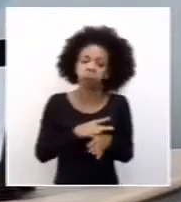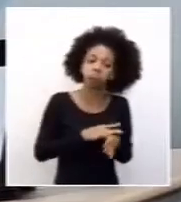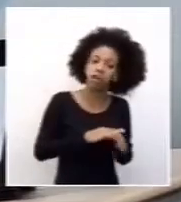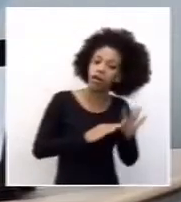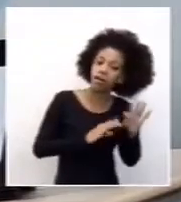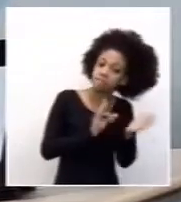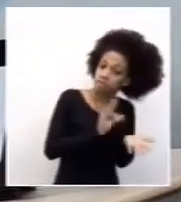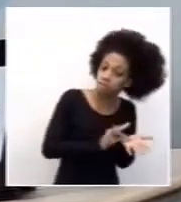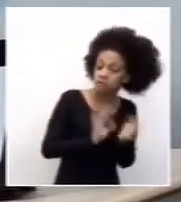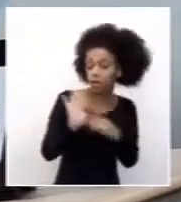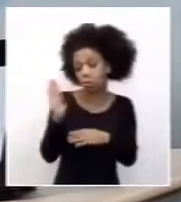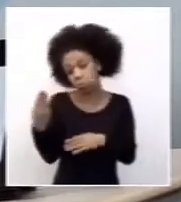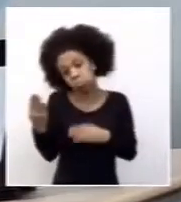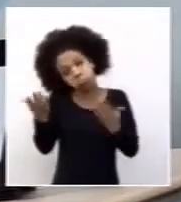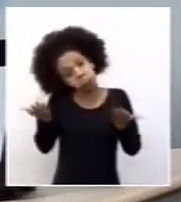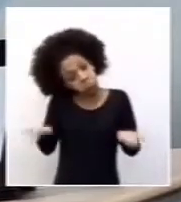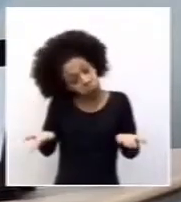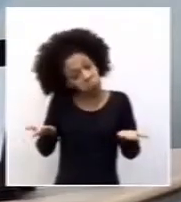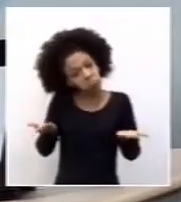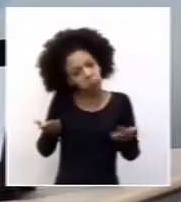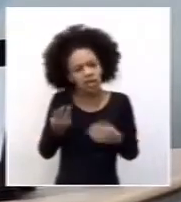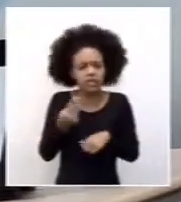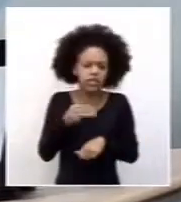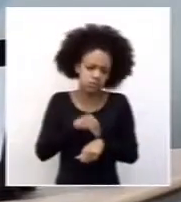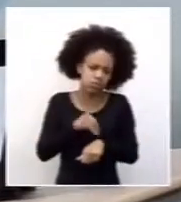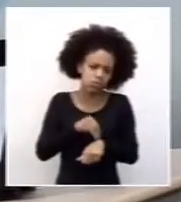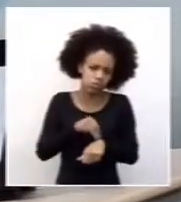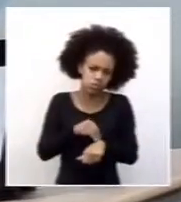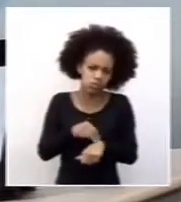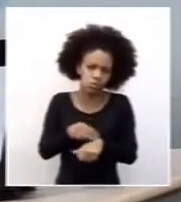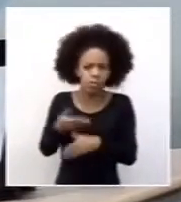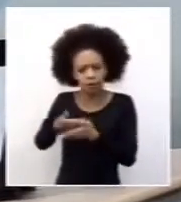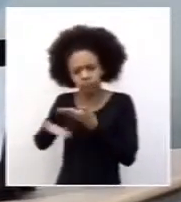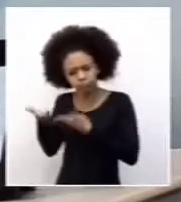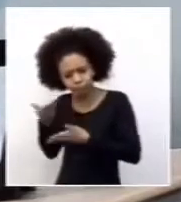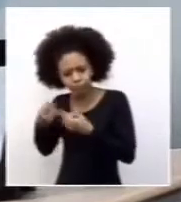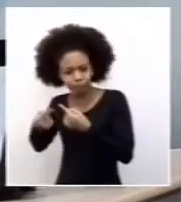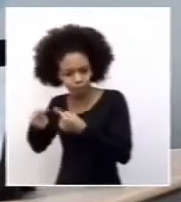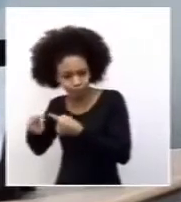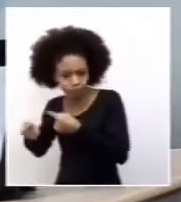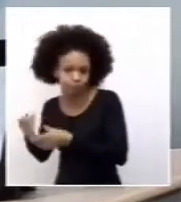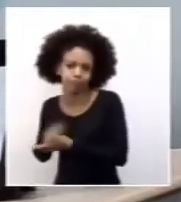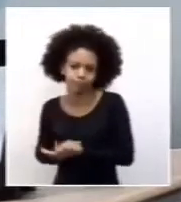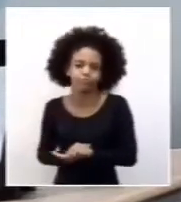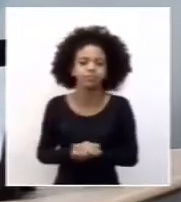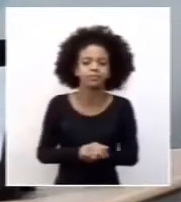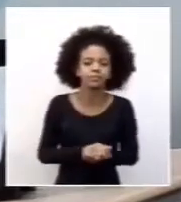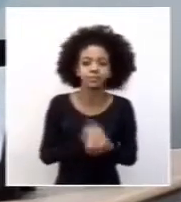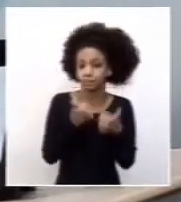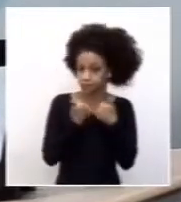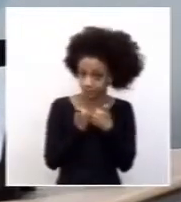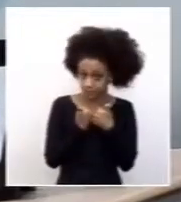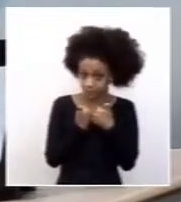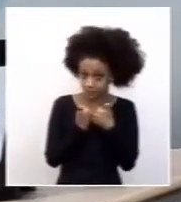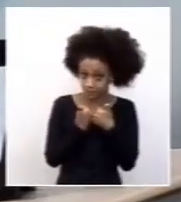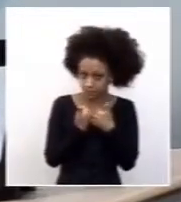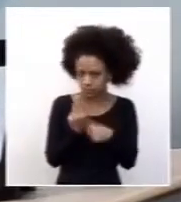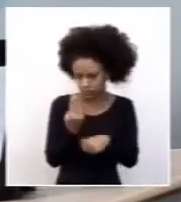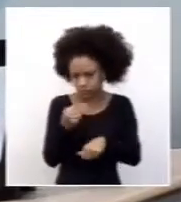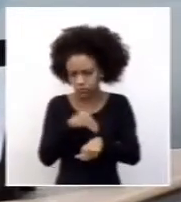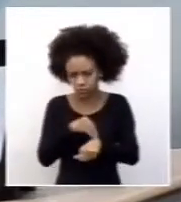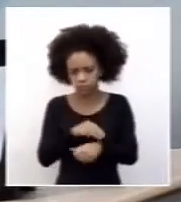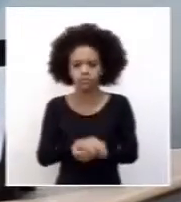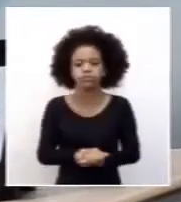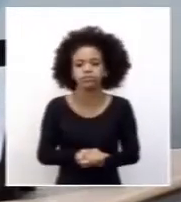ou falso esta afirmação, de 3 minutinhos para assim deixar as suas considerações no chat. Tudo bem? 3 minutos, por